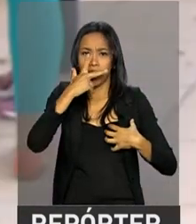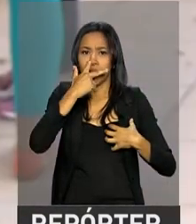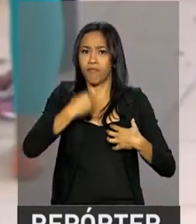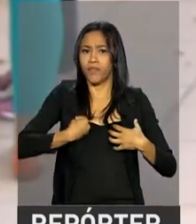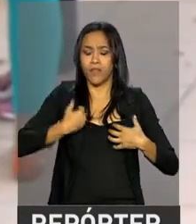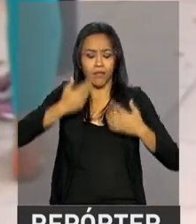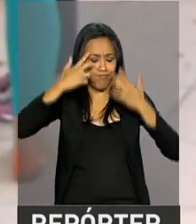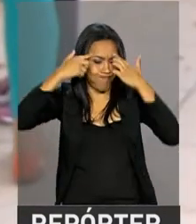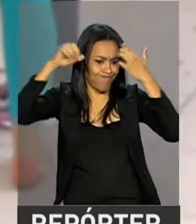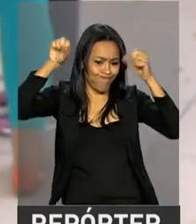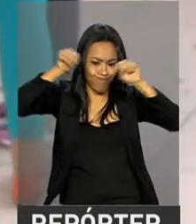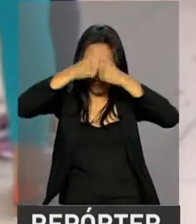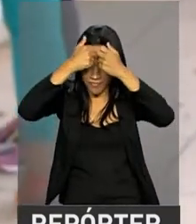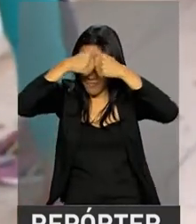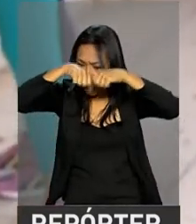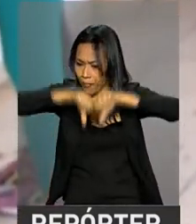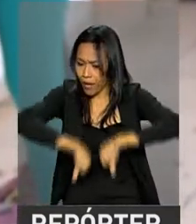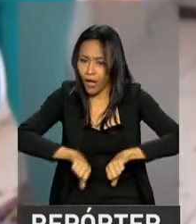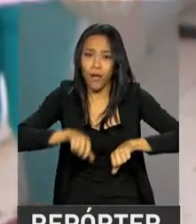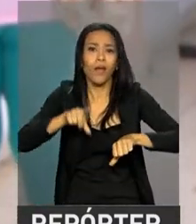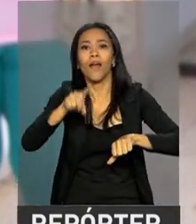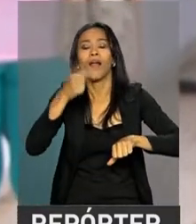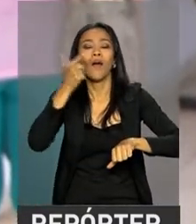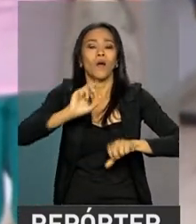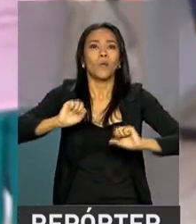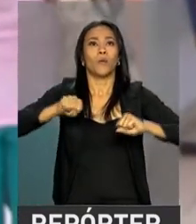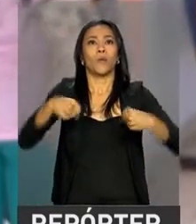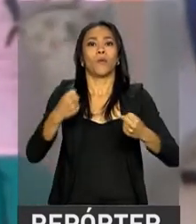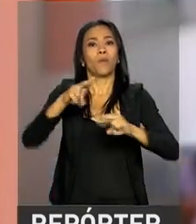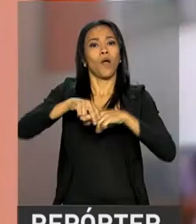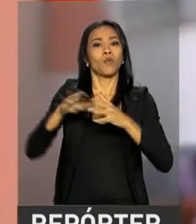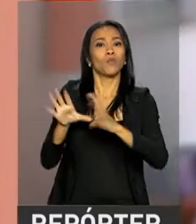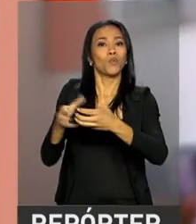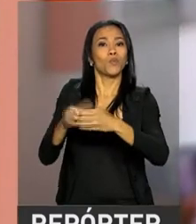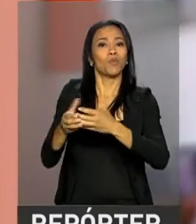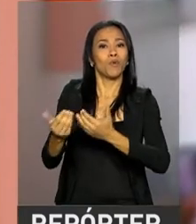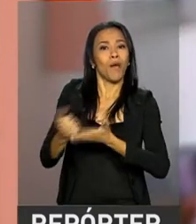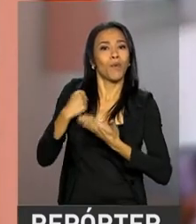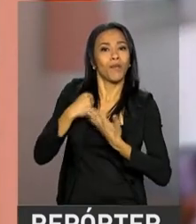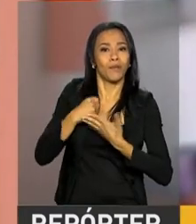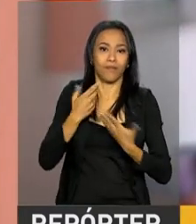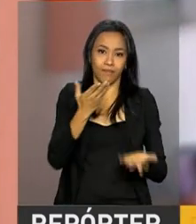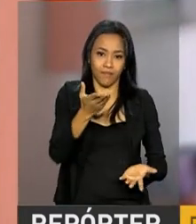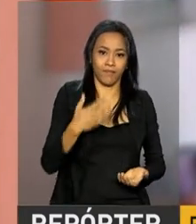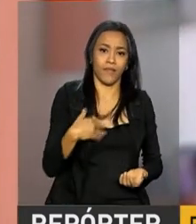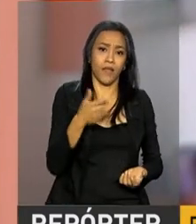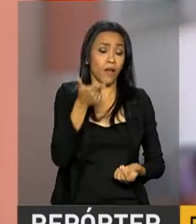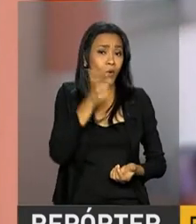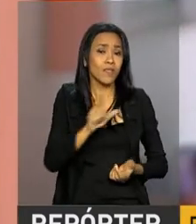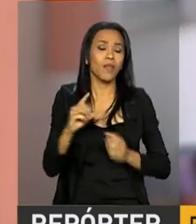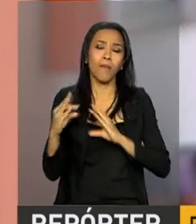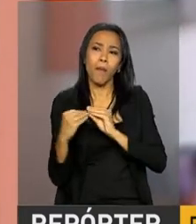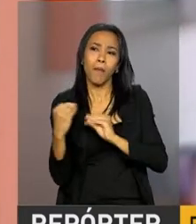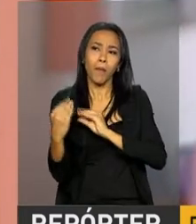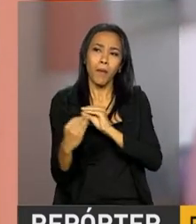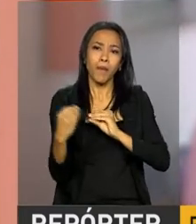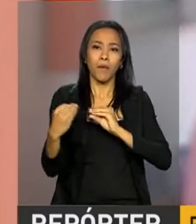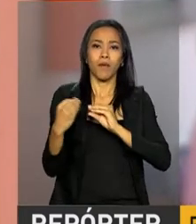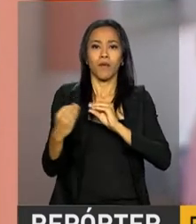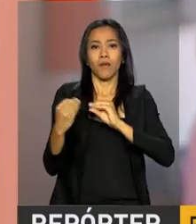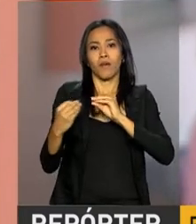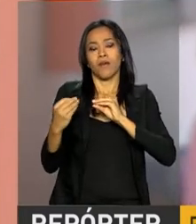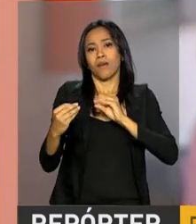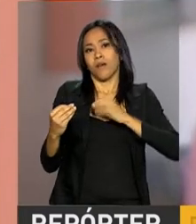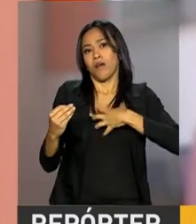da doença a superação meio graças ao apoio que recebeu do grupo ali você começa a conversar e vai-vai e isso foi me